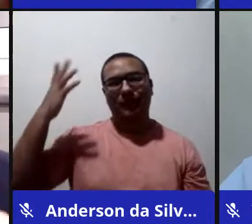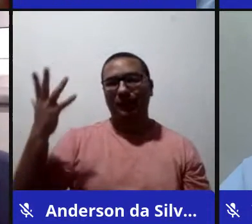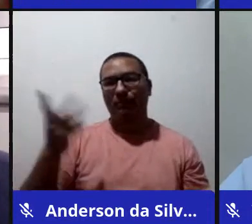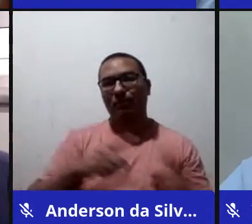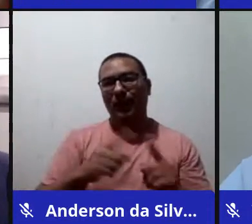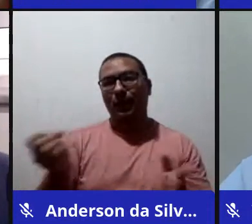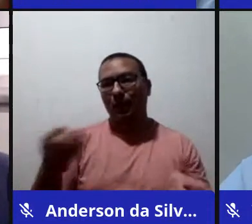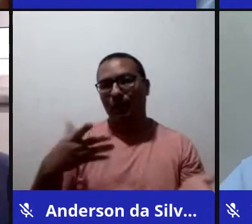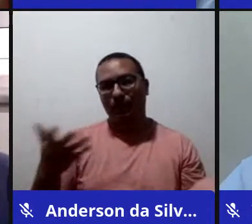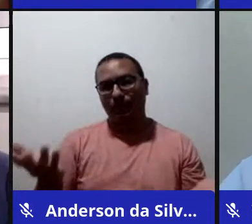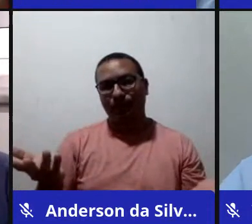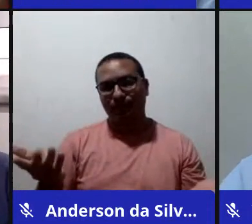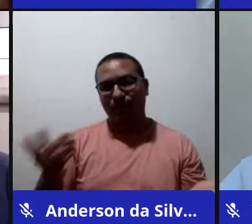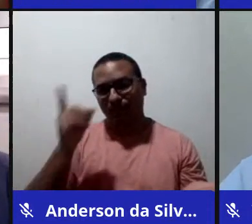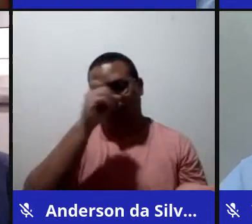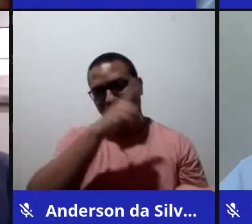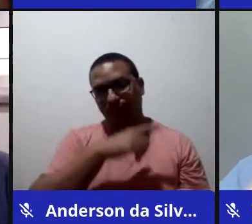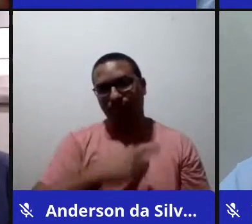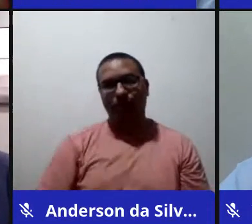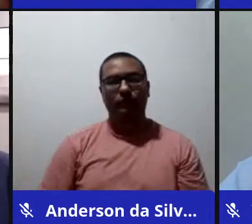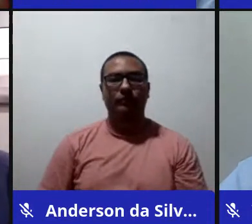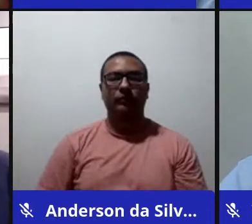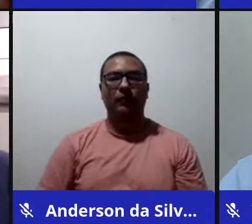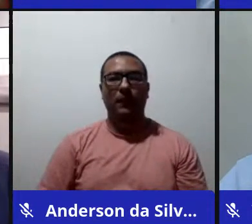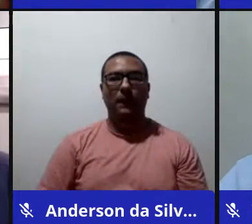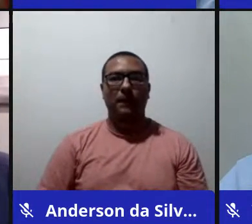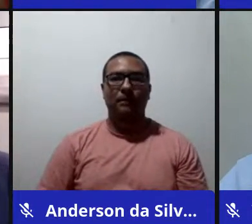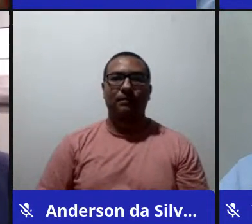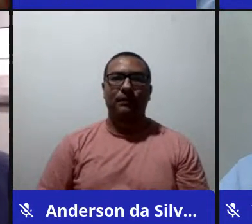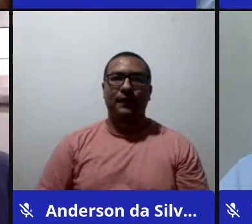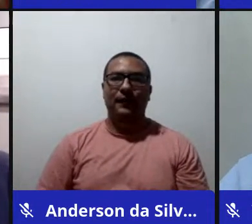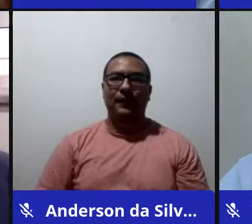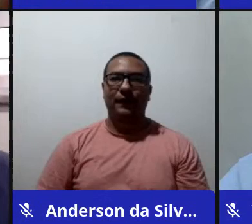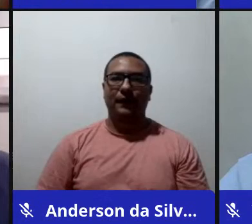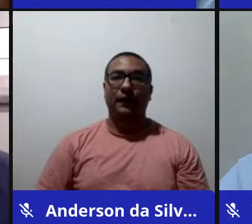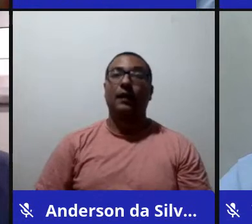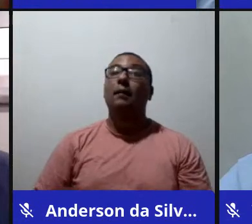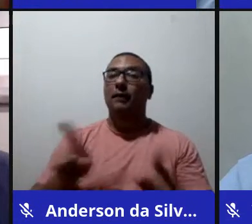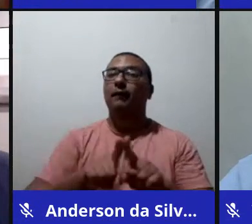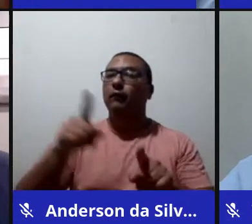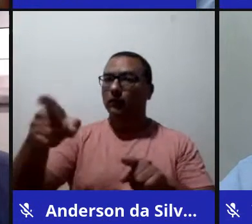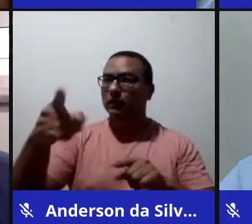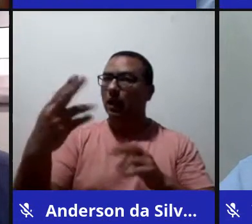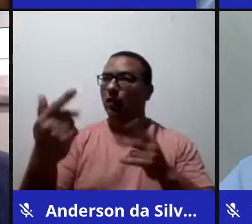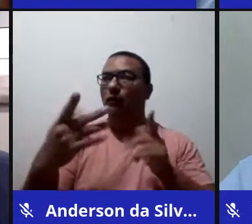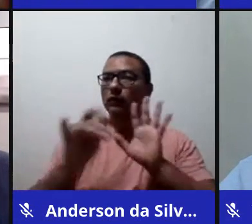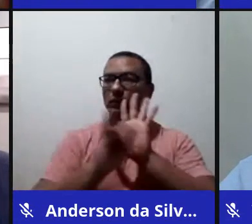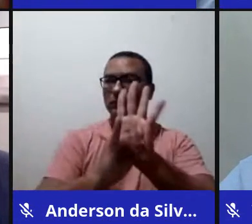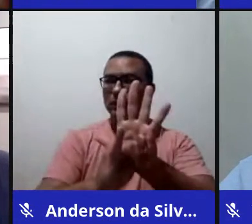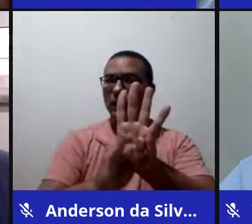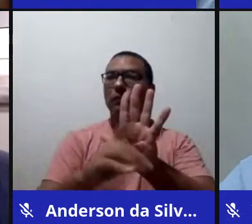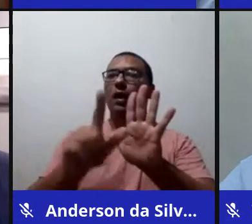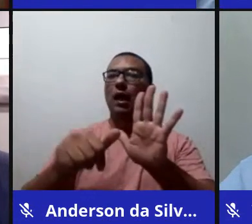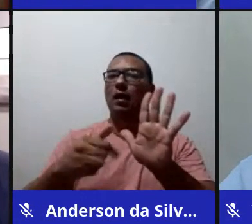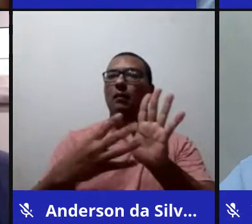estou falando da década de 90. Enfim, o que eu queria dizer é que o exemplo começa com você.